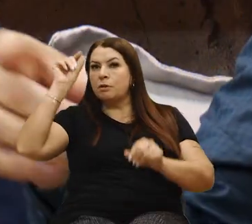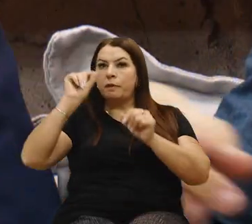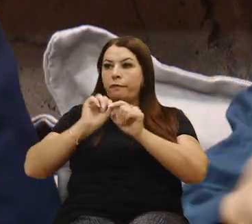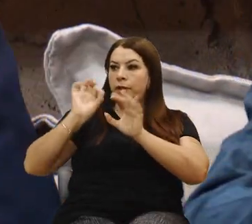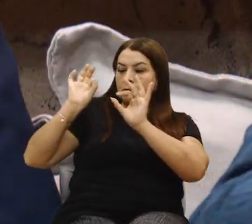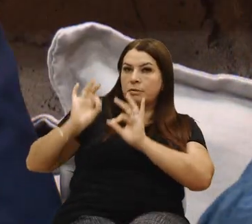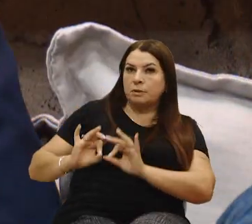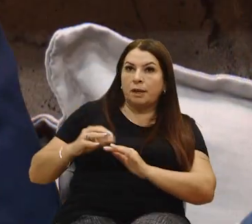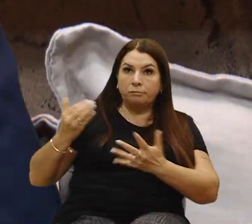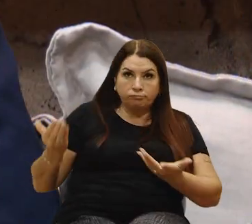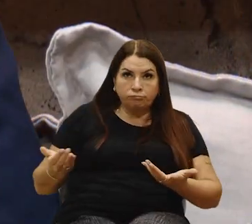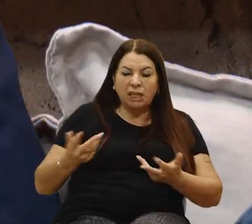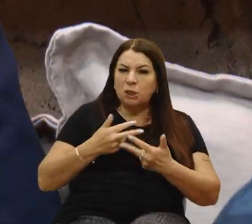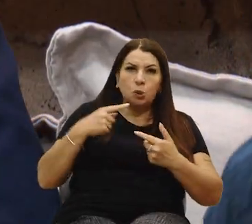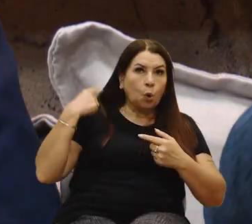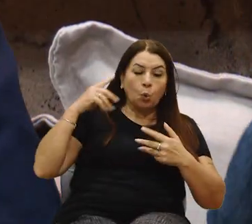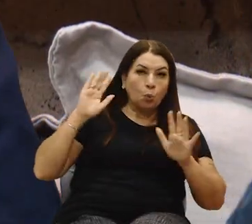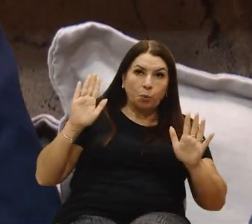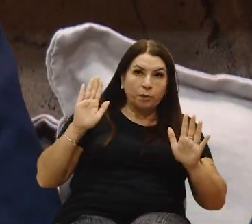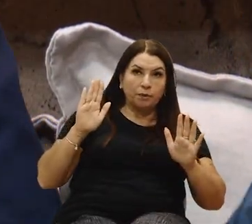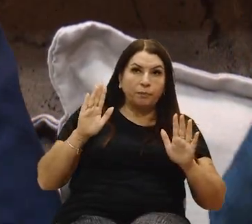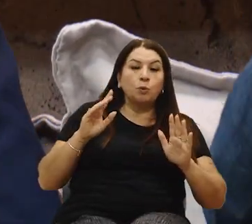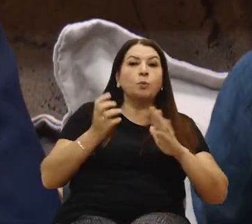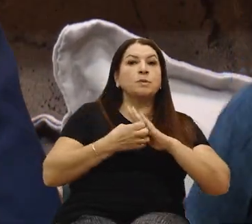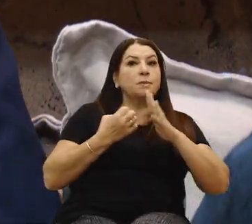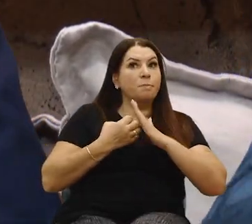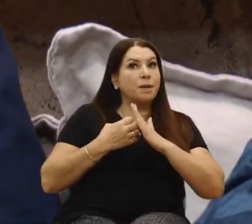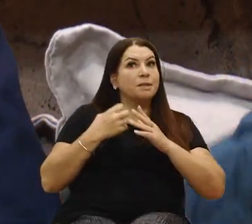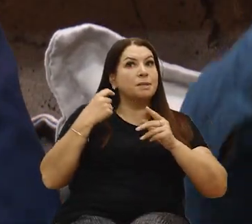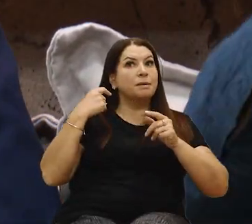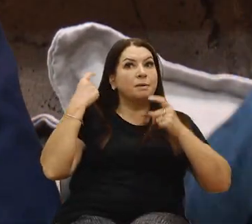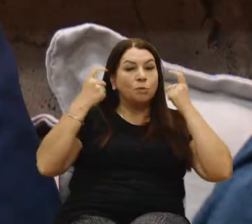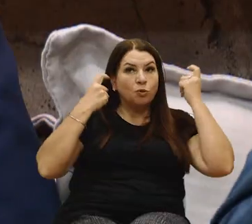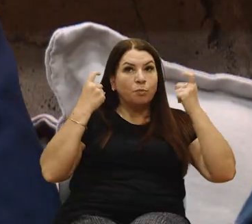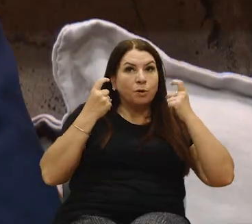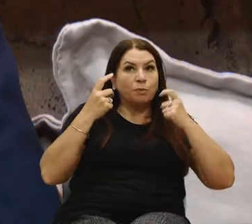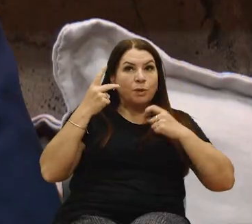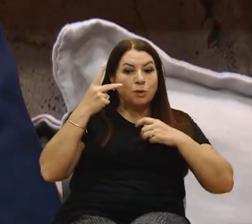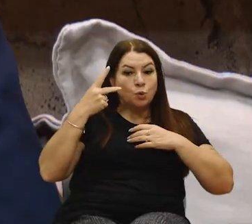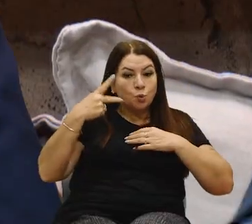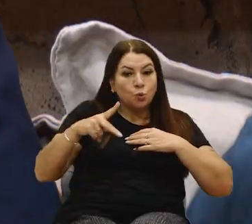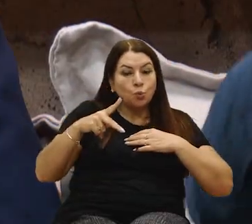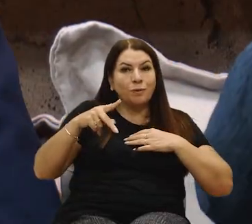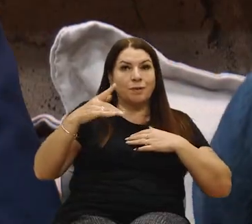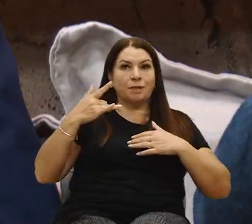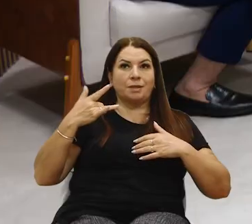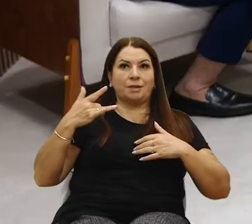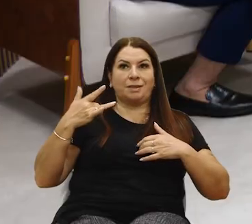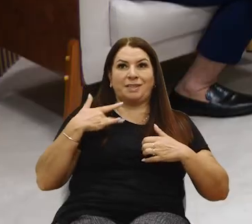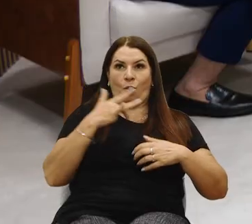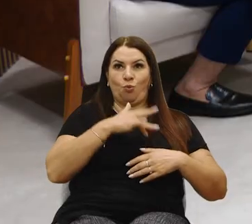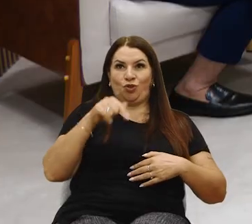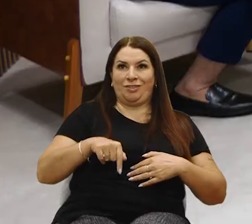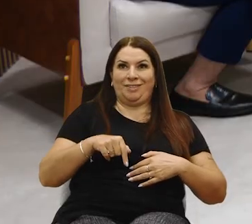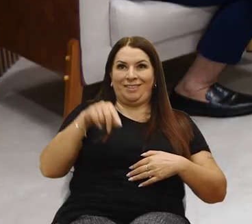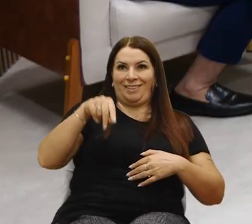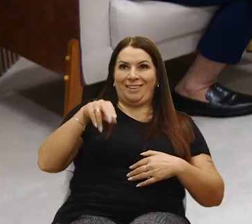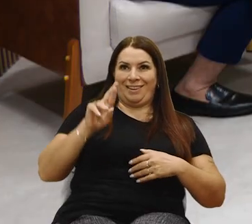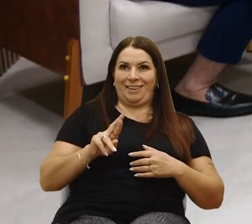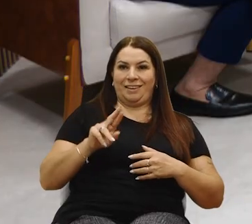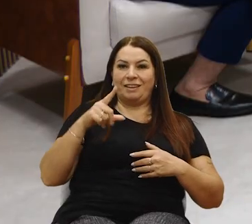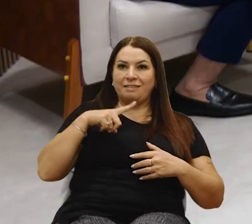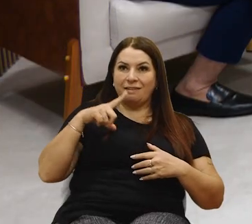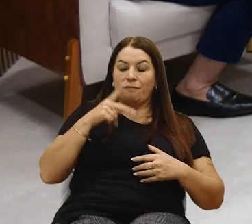muito certo, sabe? Essas loucuras. O que as empresas têm que se preocupar é com a sua saúde. O que a NR está